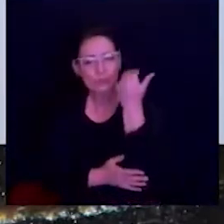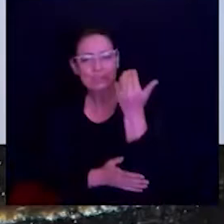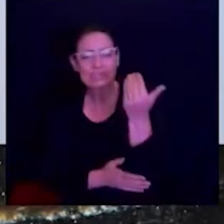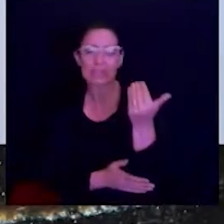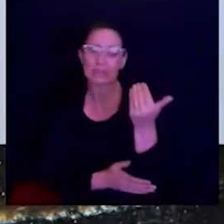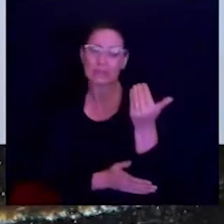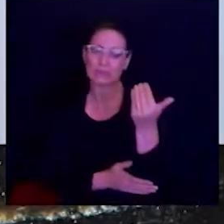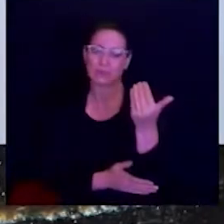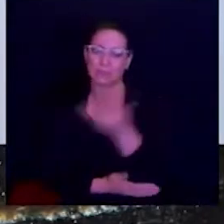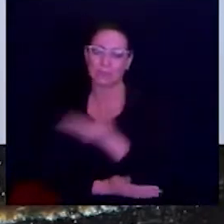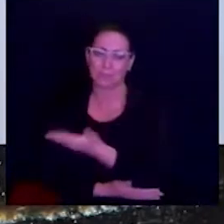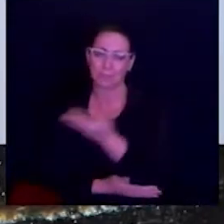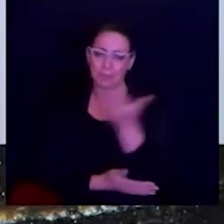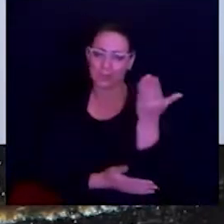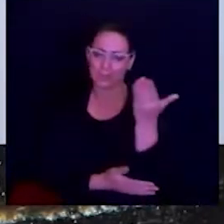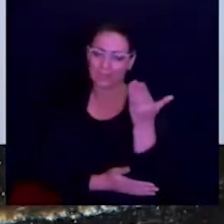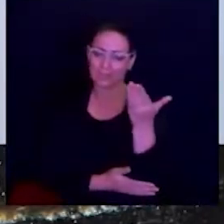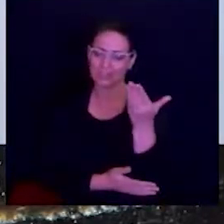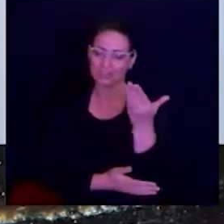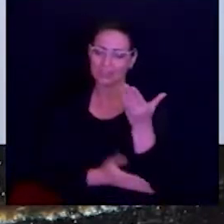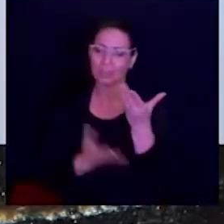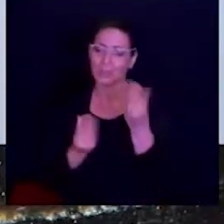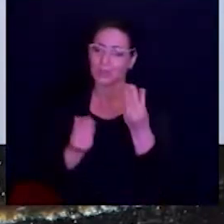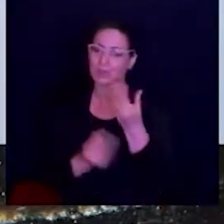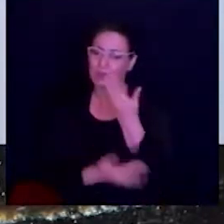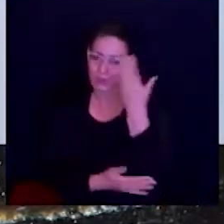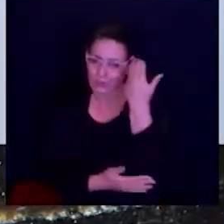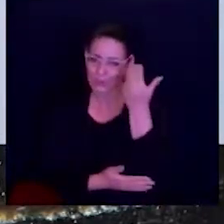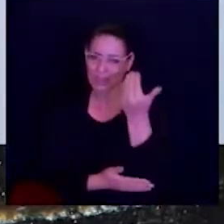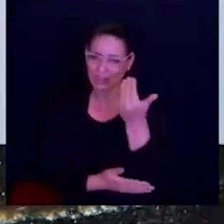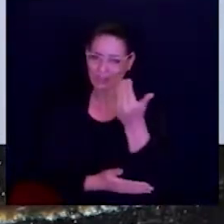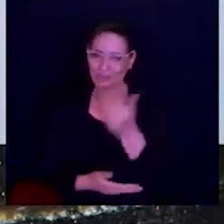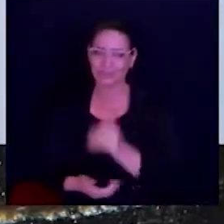vocês. Muito sucesso.